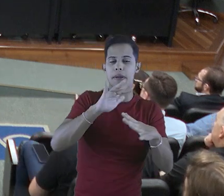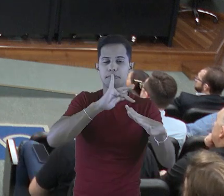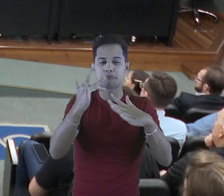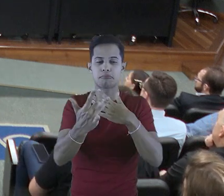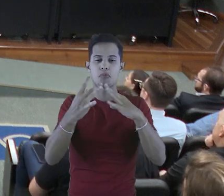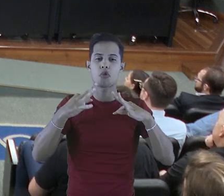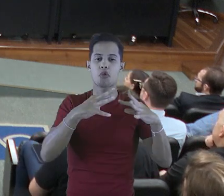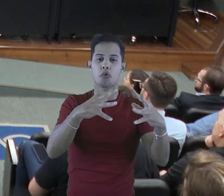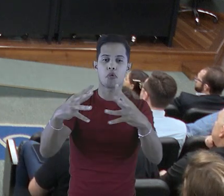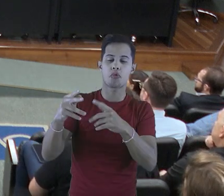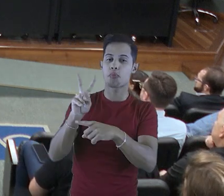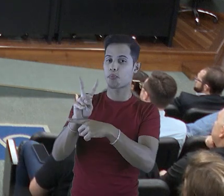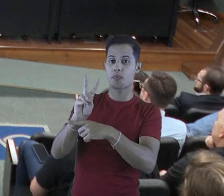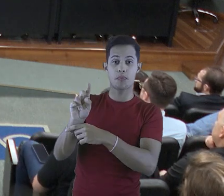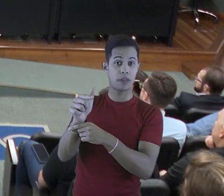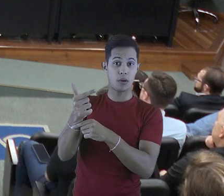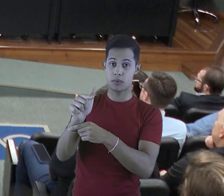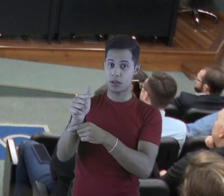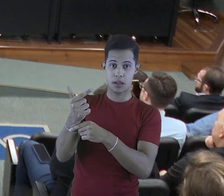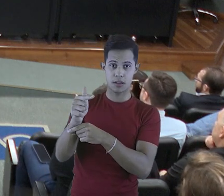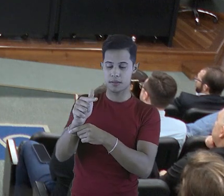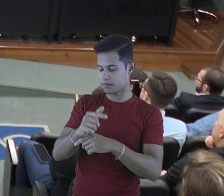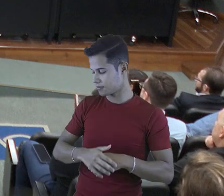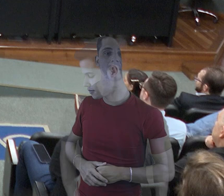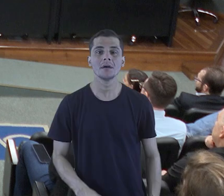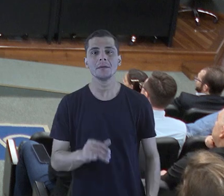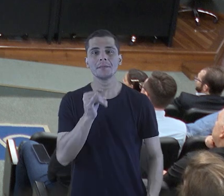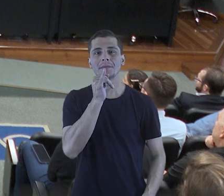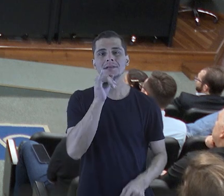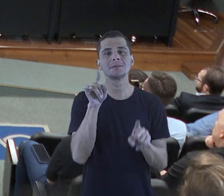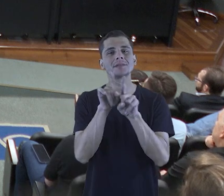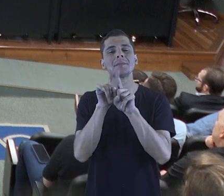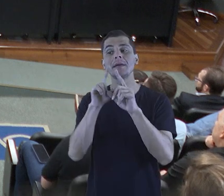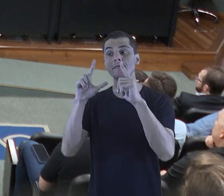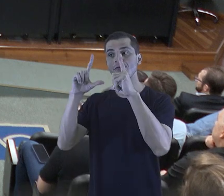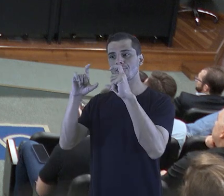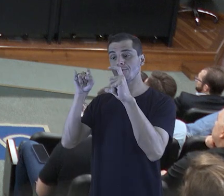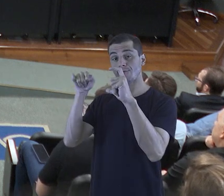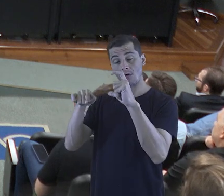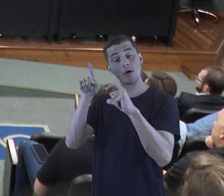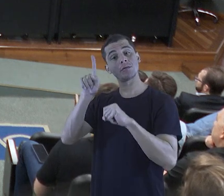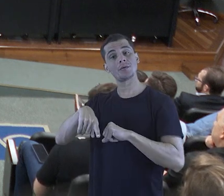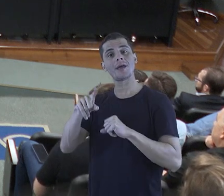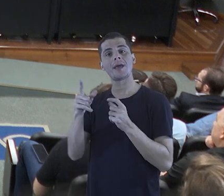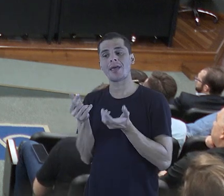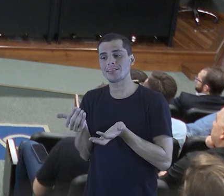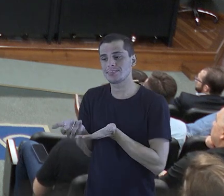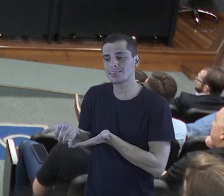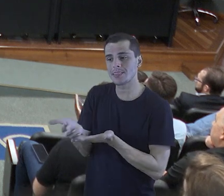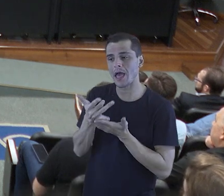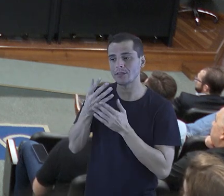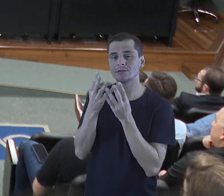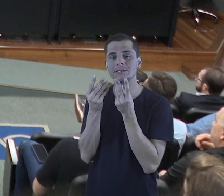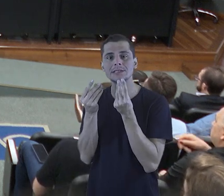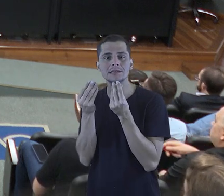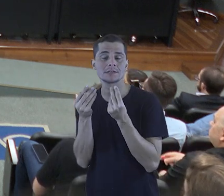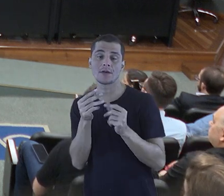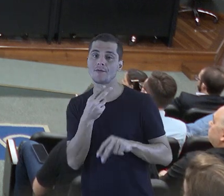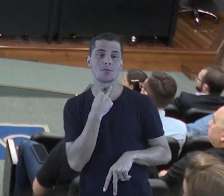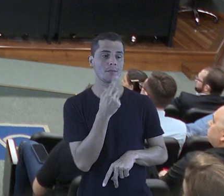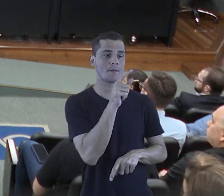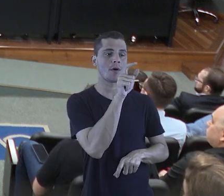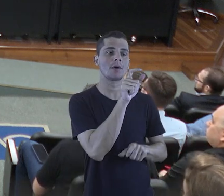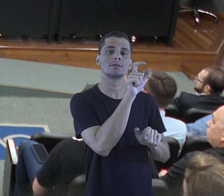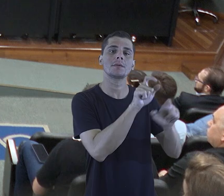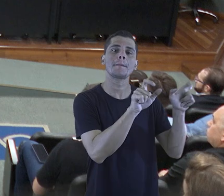As fotos de vocês são dados diretos. E esses dados não são protegidos. Se alguém usar essa foto para alguma